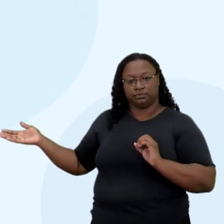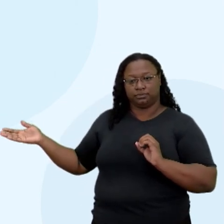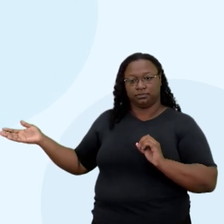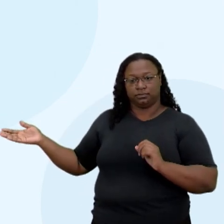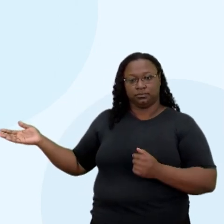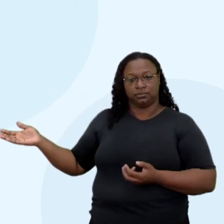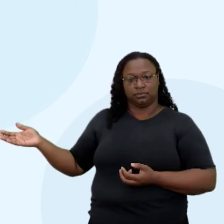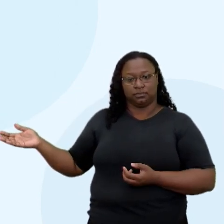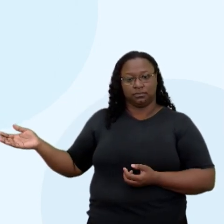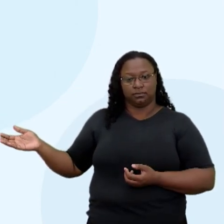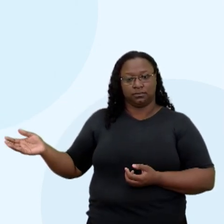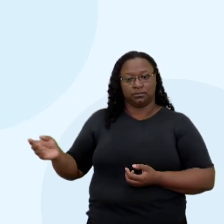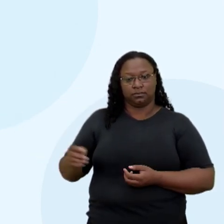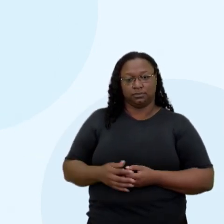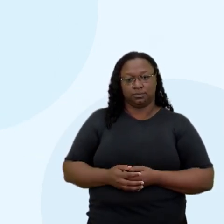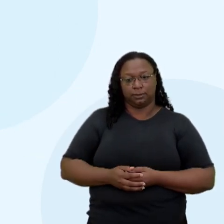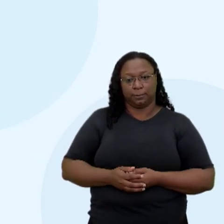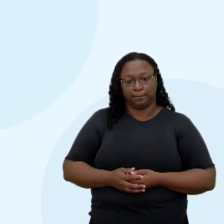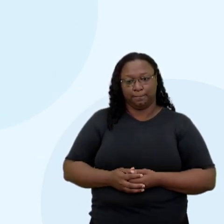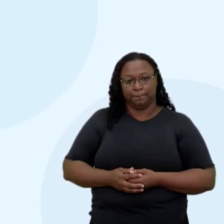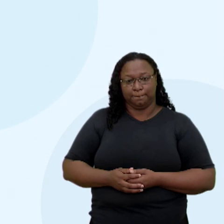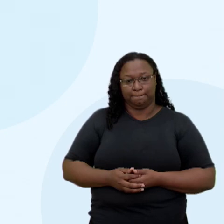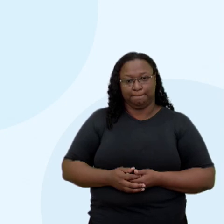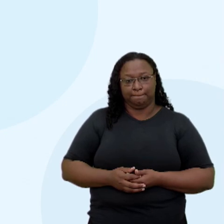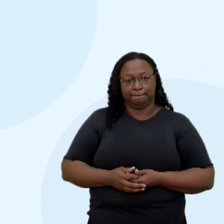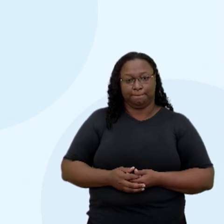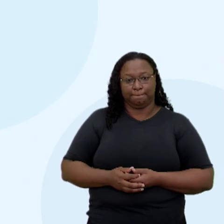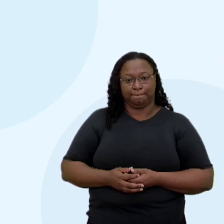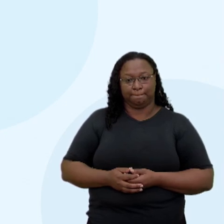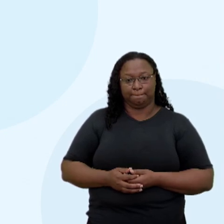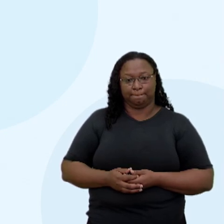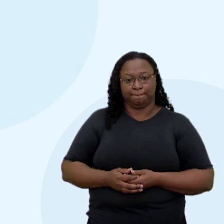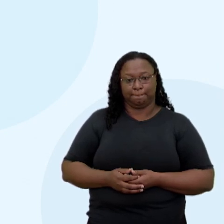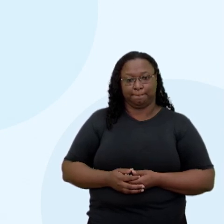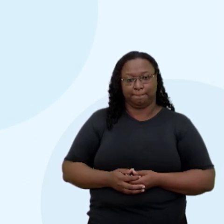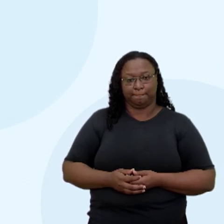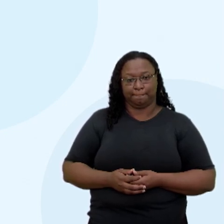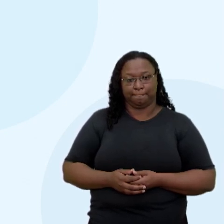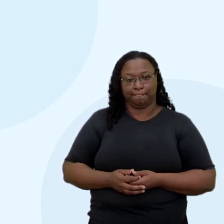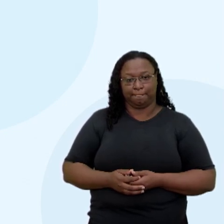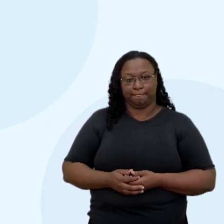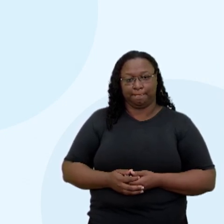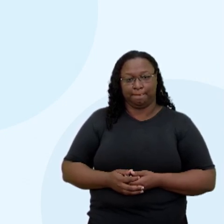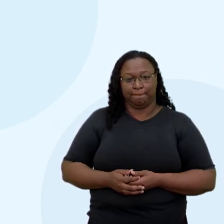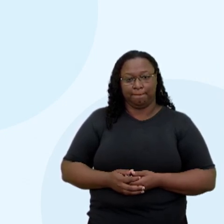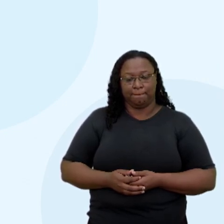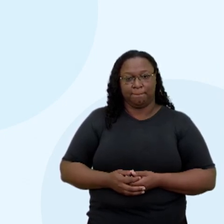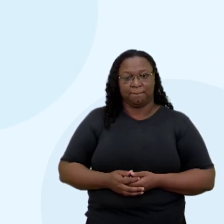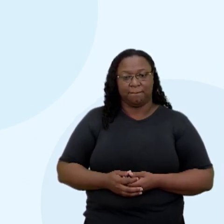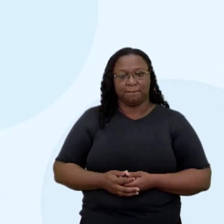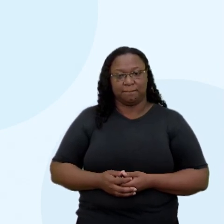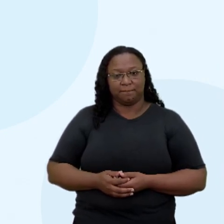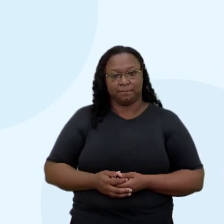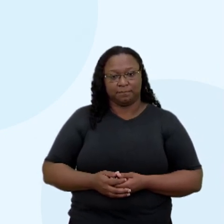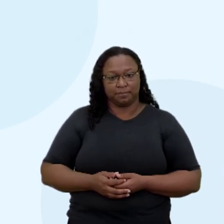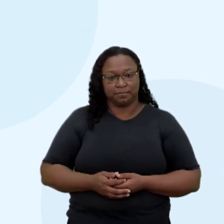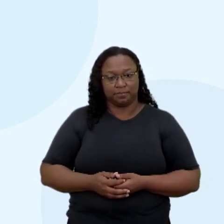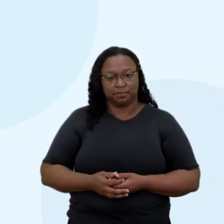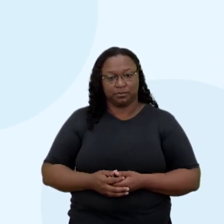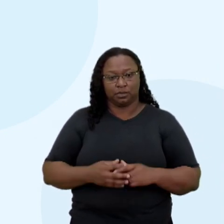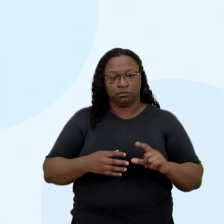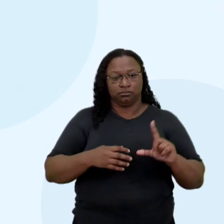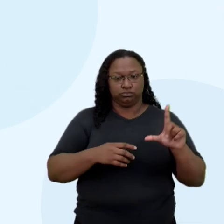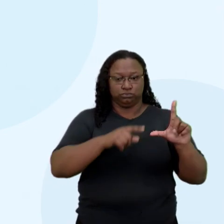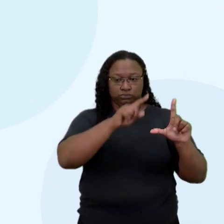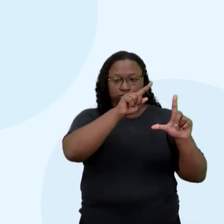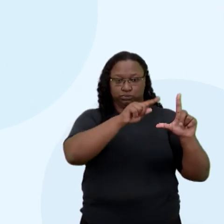esse modelo aqui, ó, tá, da função matemática que determina essa reta, você vai construir esse